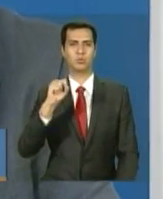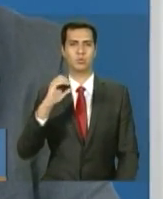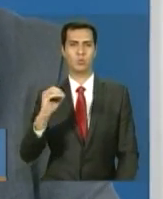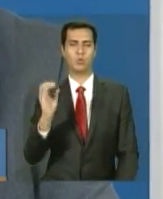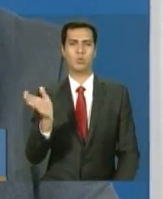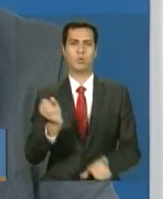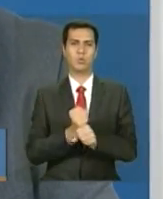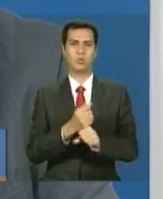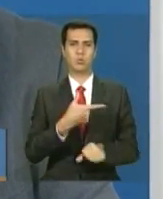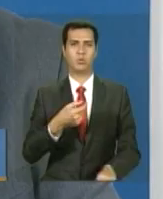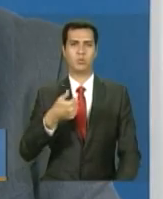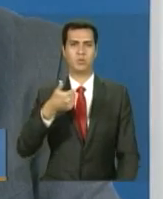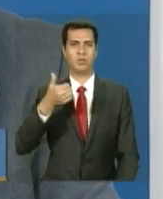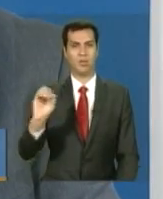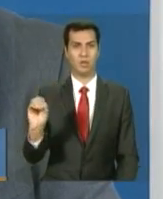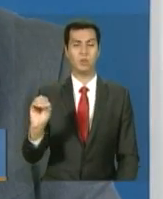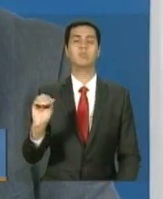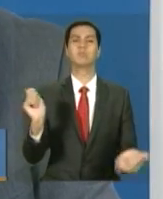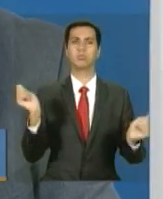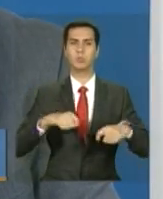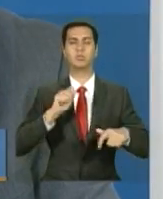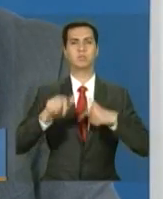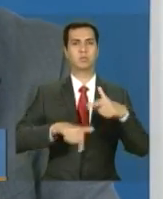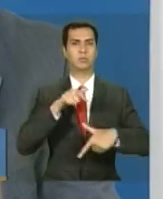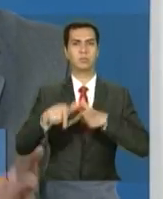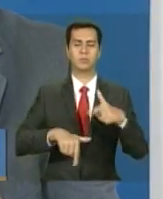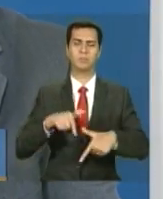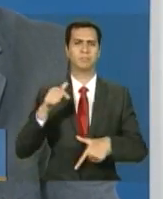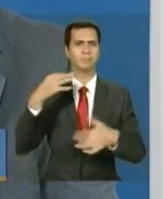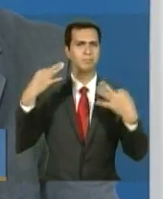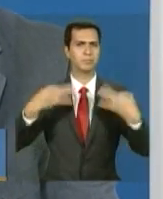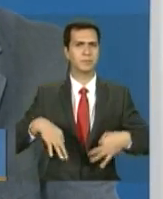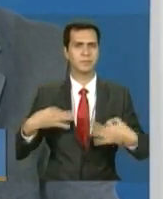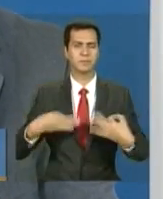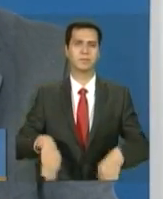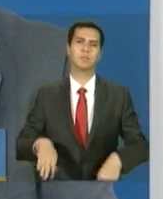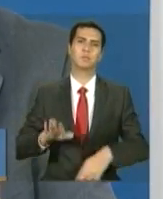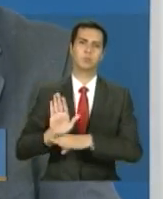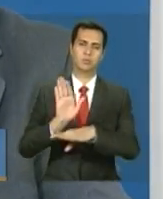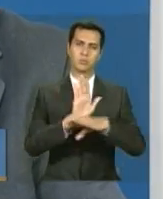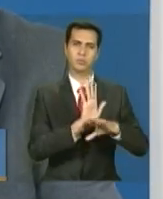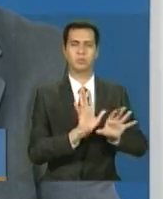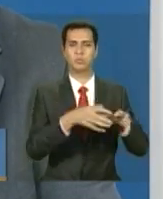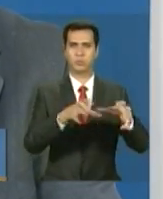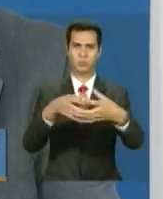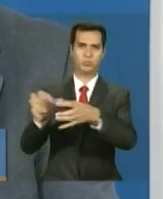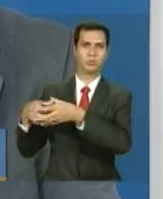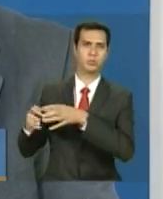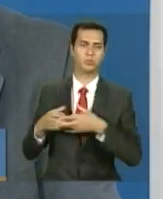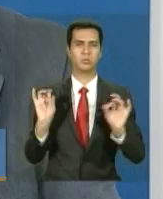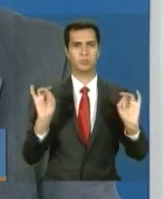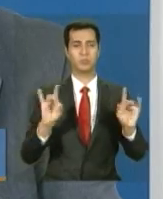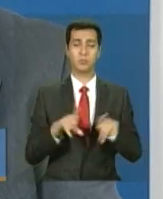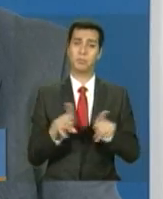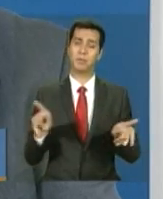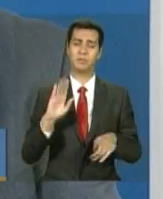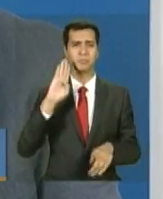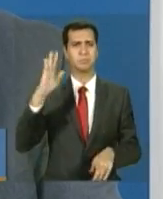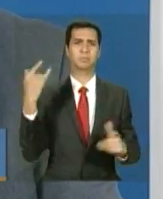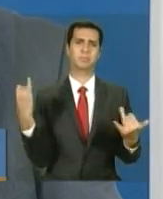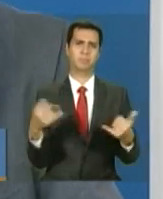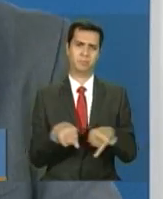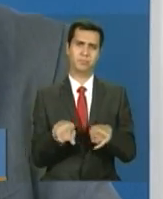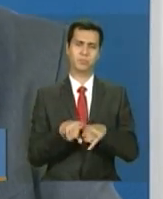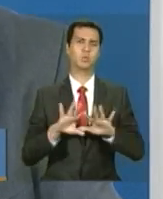direta dos municípios na identificação e na inclusão dessas famílias de grupos específicos Mas também de toda a população em